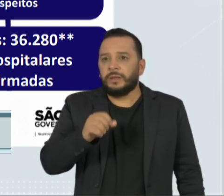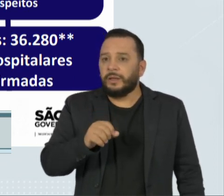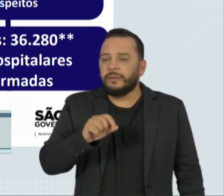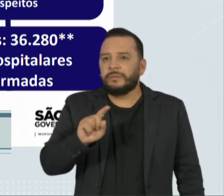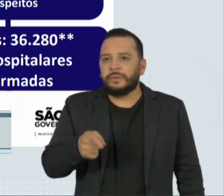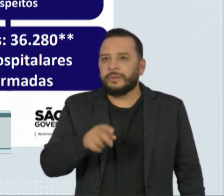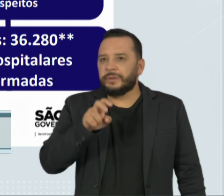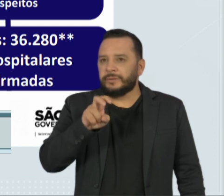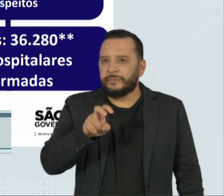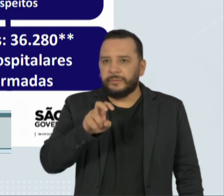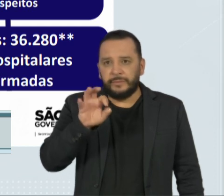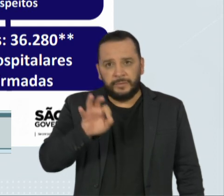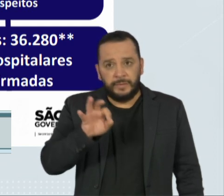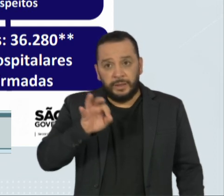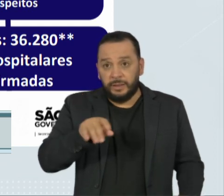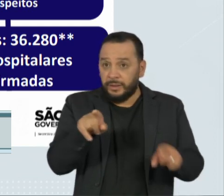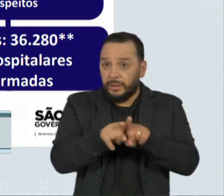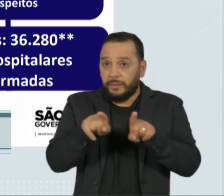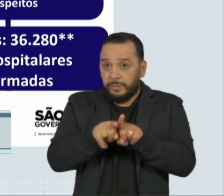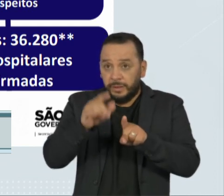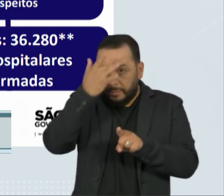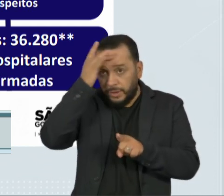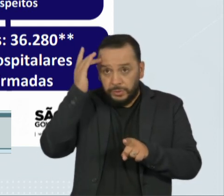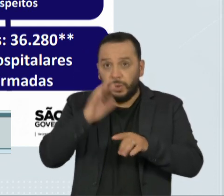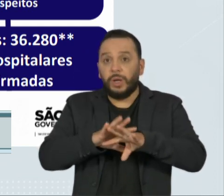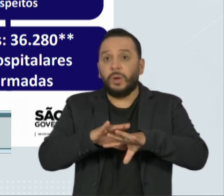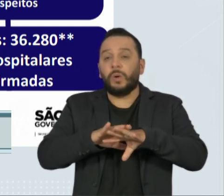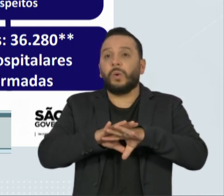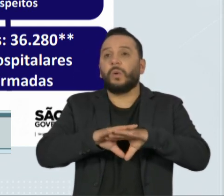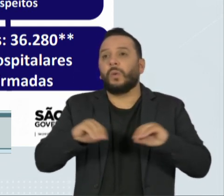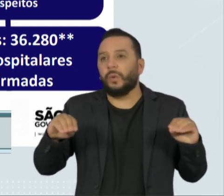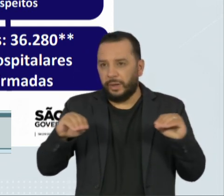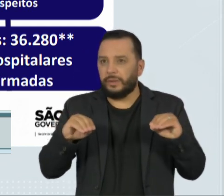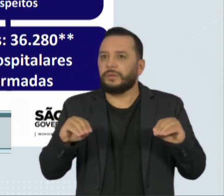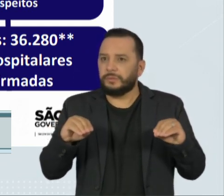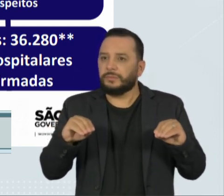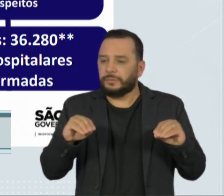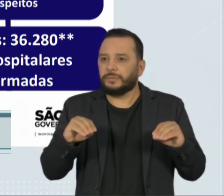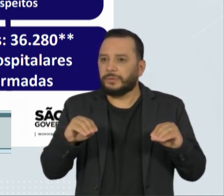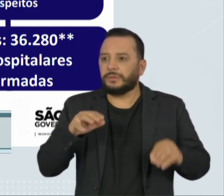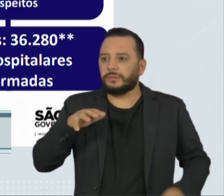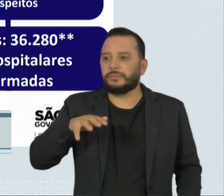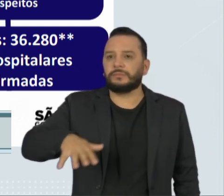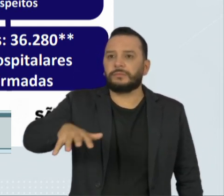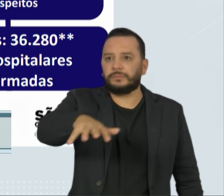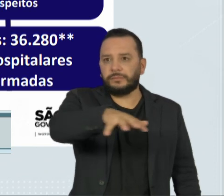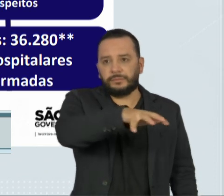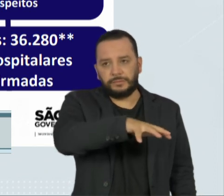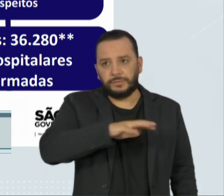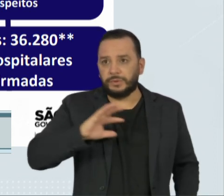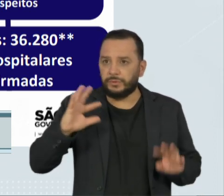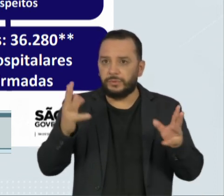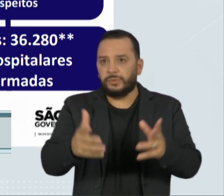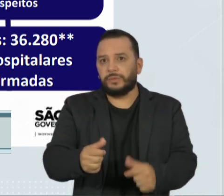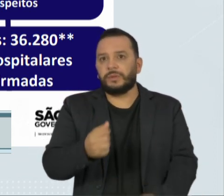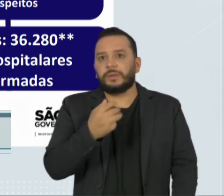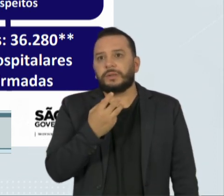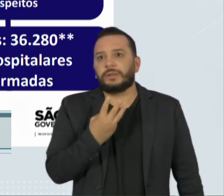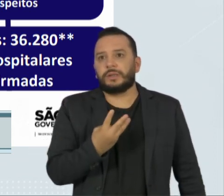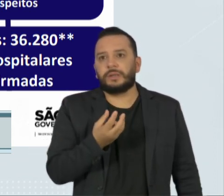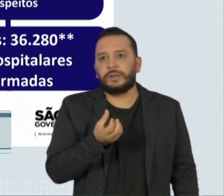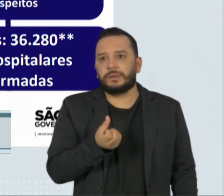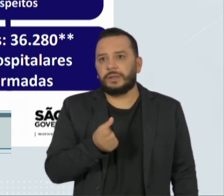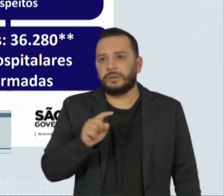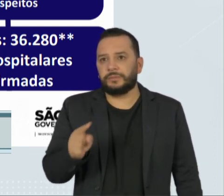70,5%. Pacientes com alta de todo o sistema hospitalar, 36.280